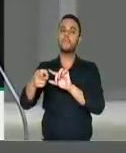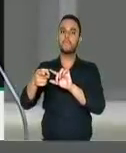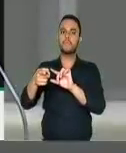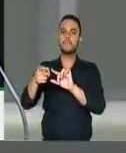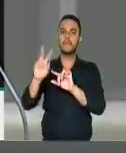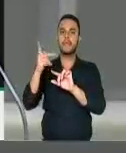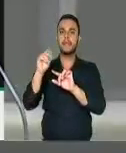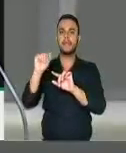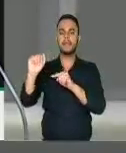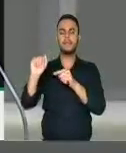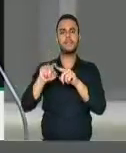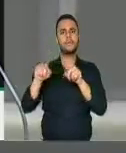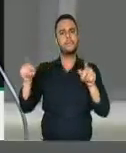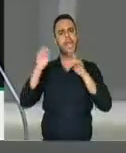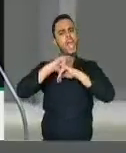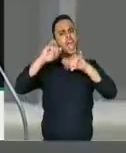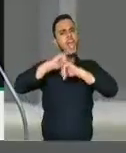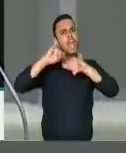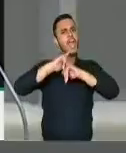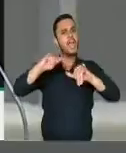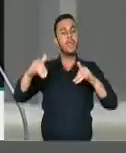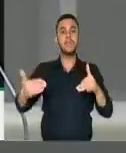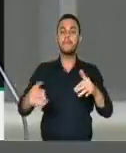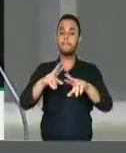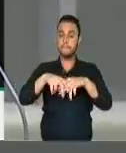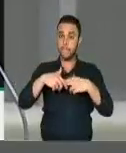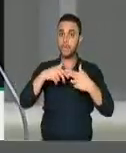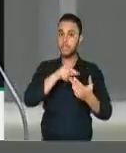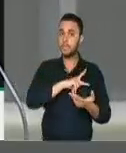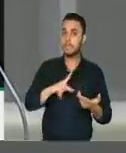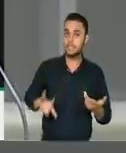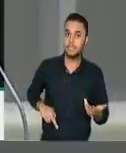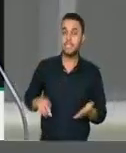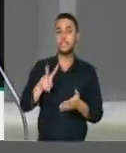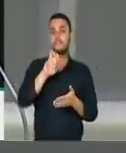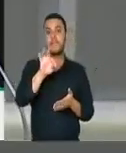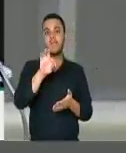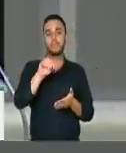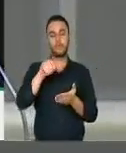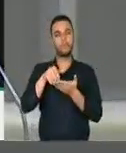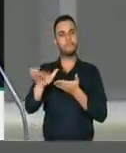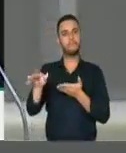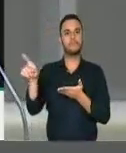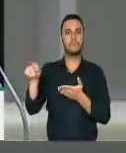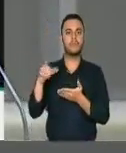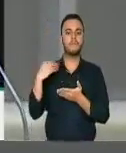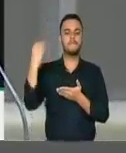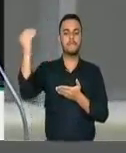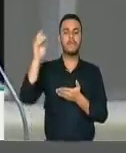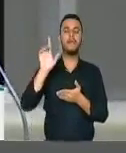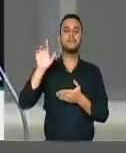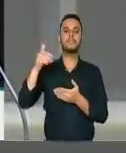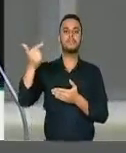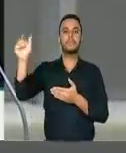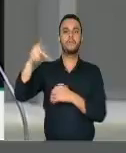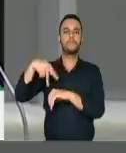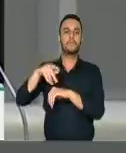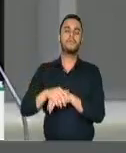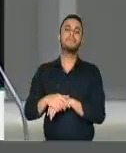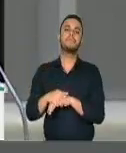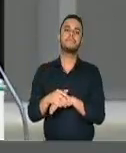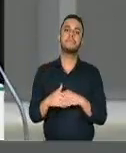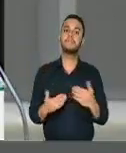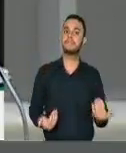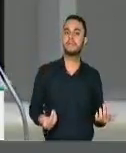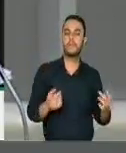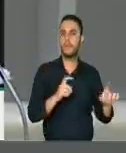repercussão negativa impôs o veto do presidente às vésperas da viagem internacional. O agronegócio